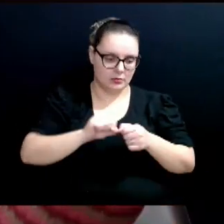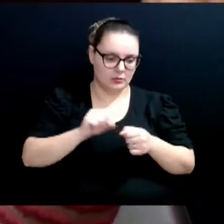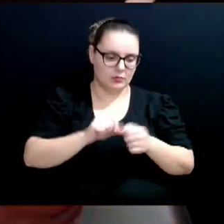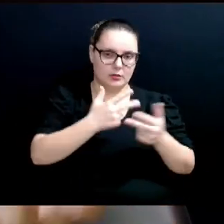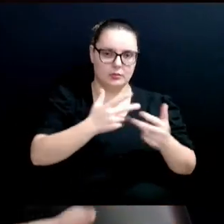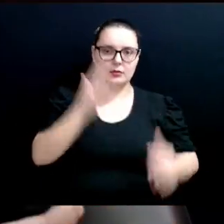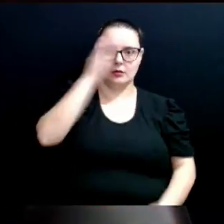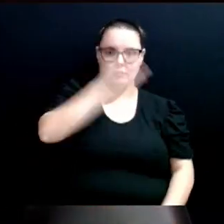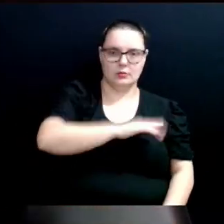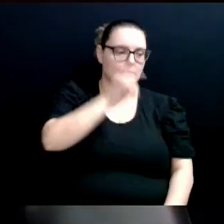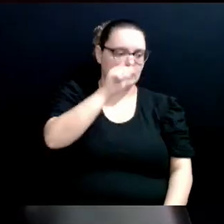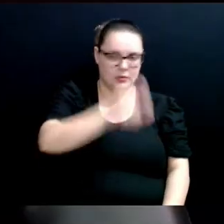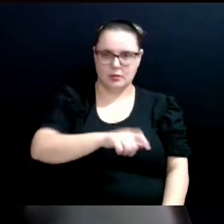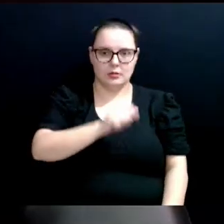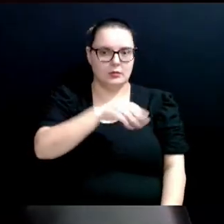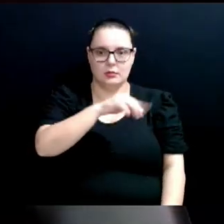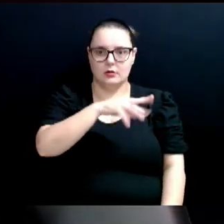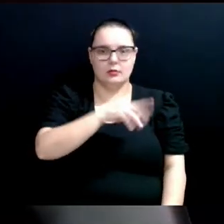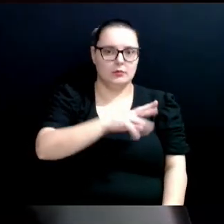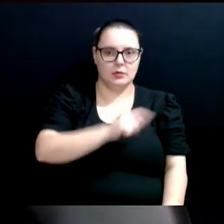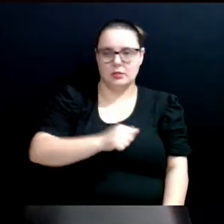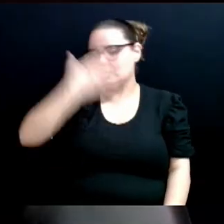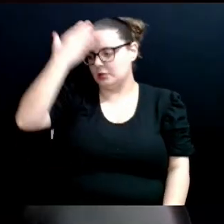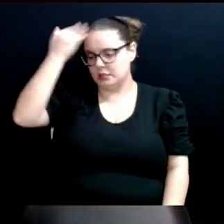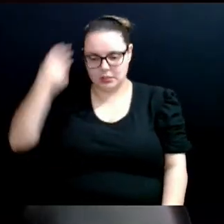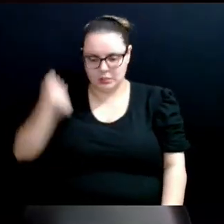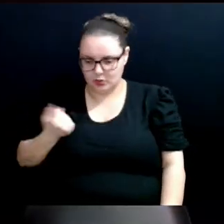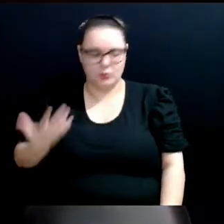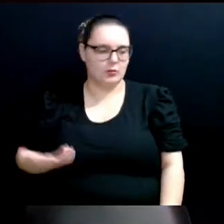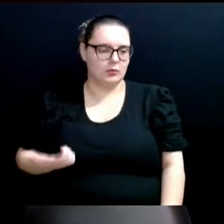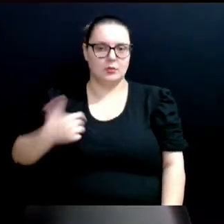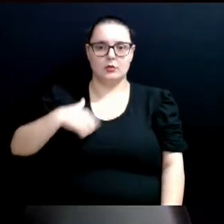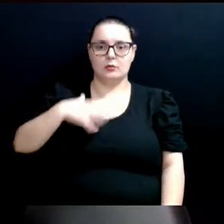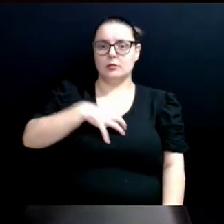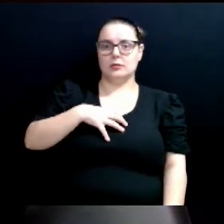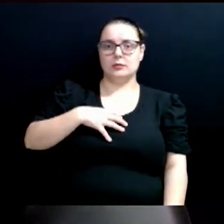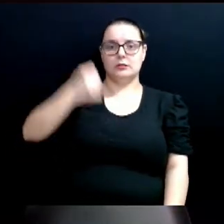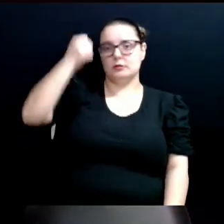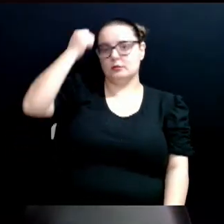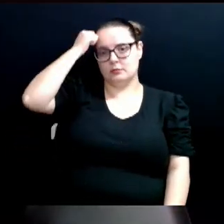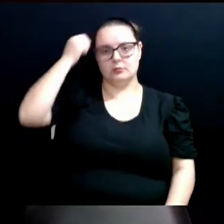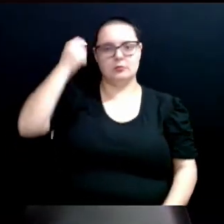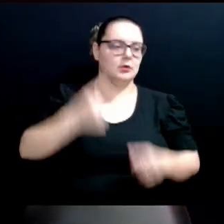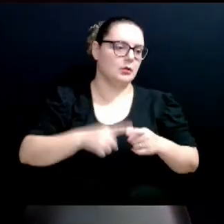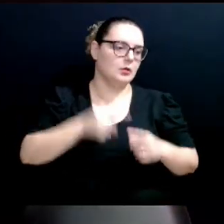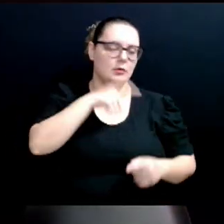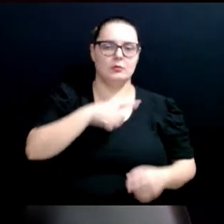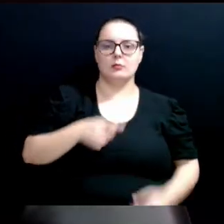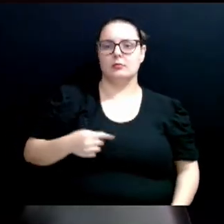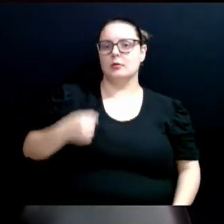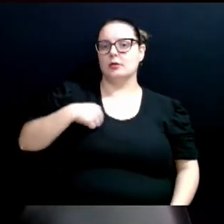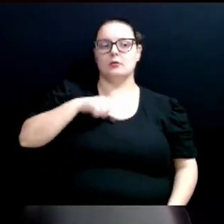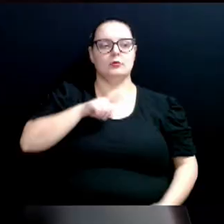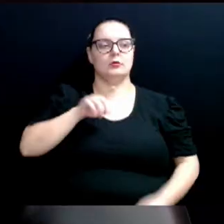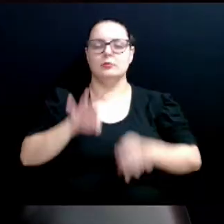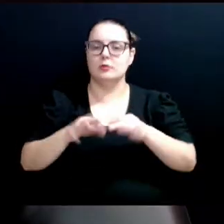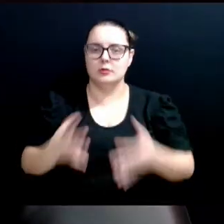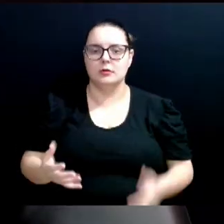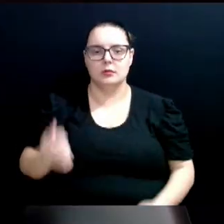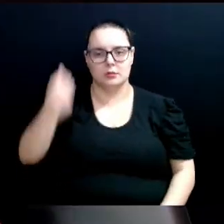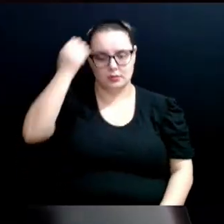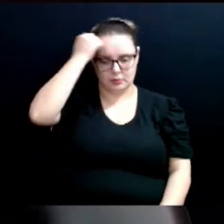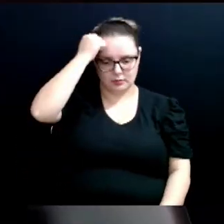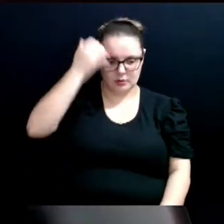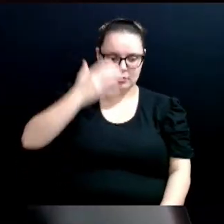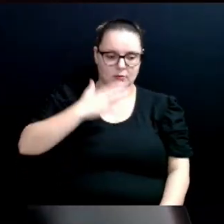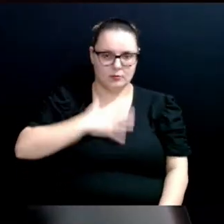alguém, a Marilis e a Rúbia, e eu me sinto culpada porque eu menti, porque eu fui injusta, então isso é uma culpa minha, é um